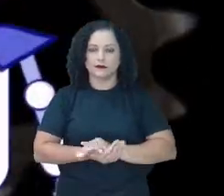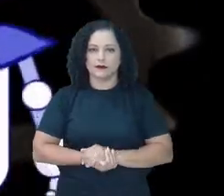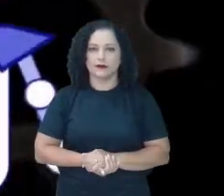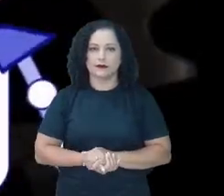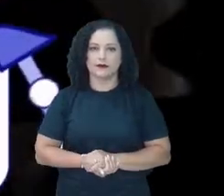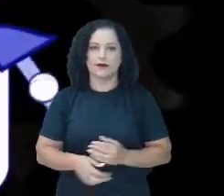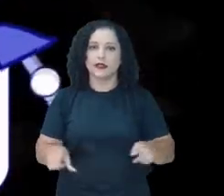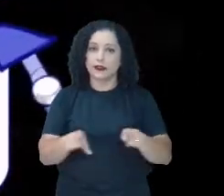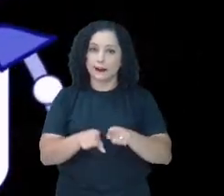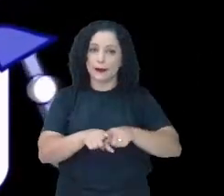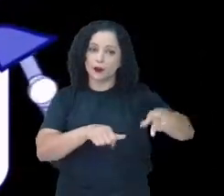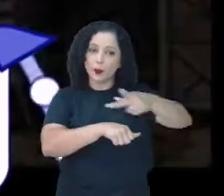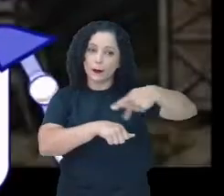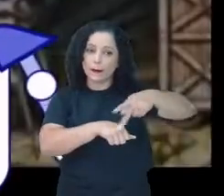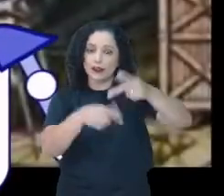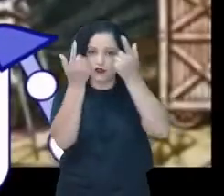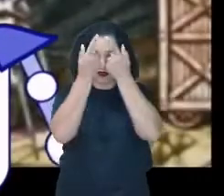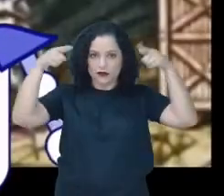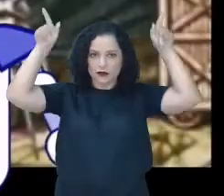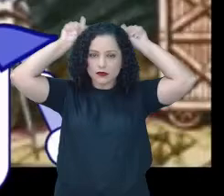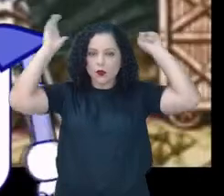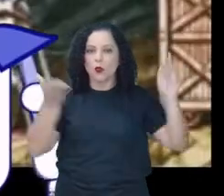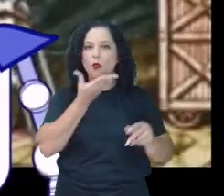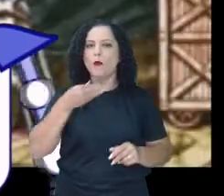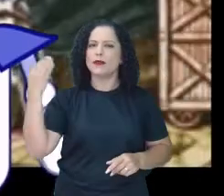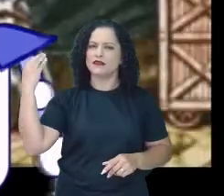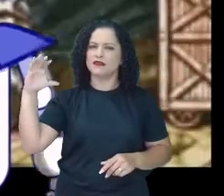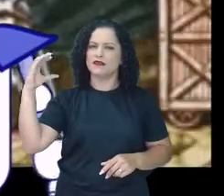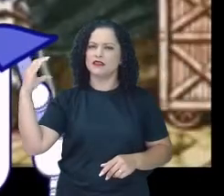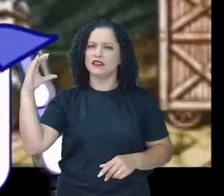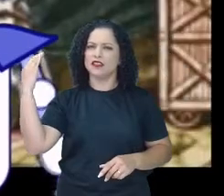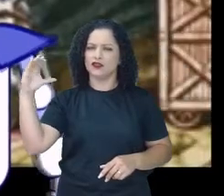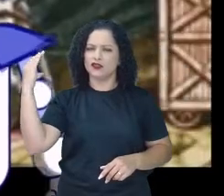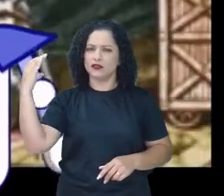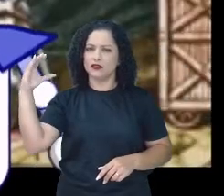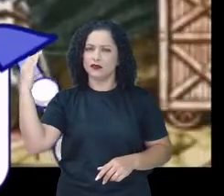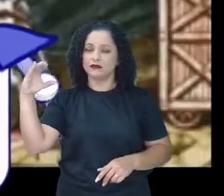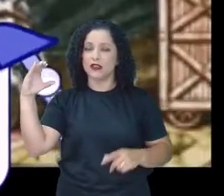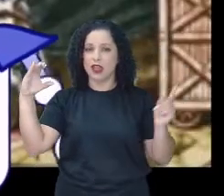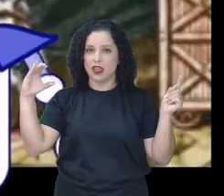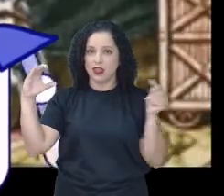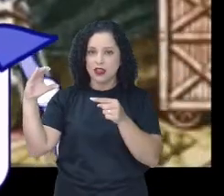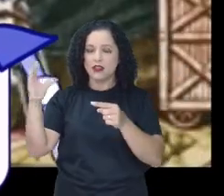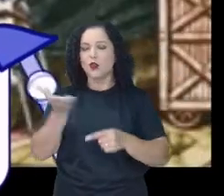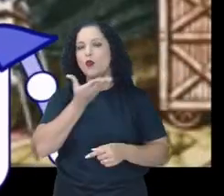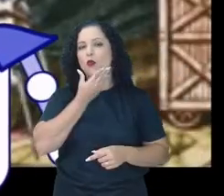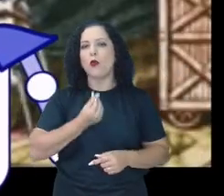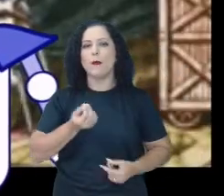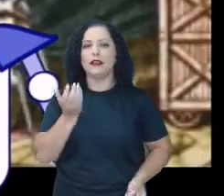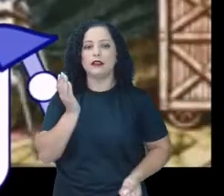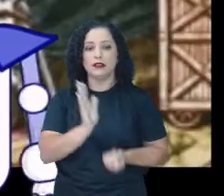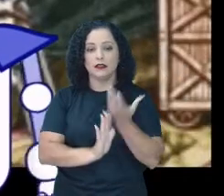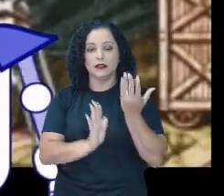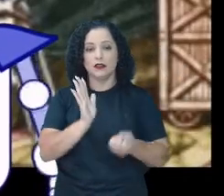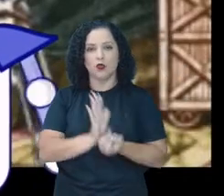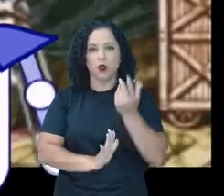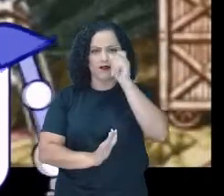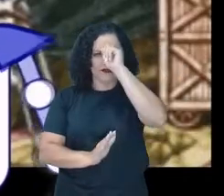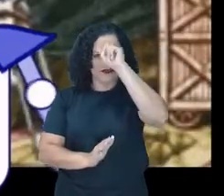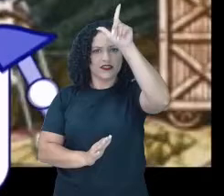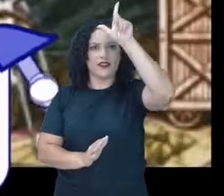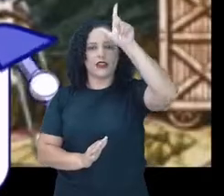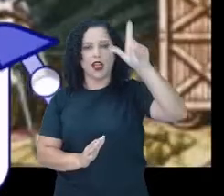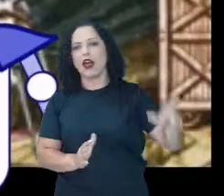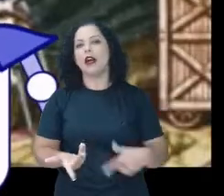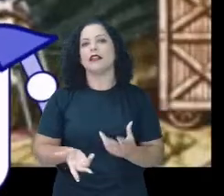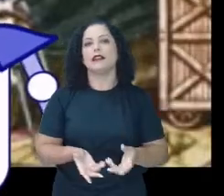Ainda na Grécia, temos o cientista Kitsébios, o pai da pneumática. Ele inventou bombas d'água e invenções